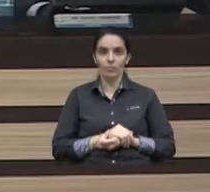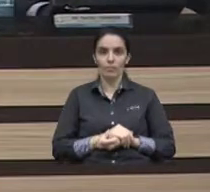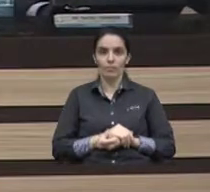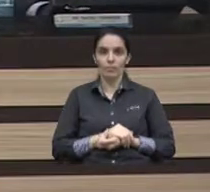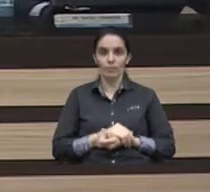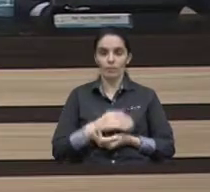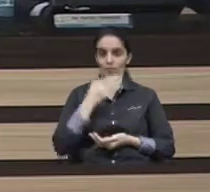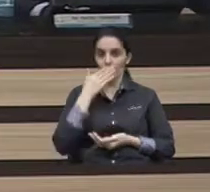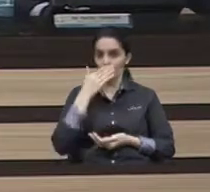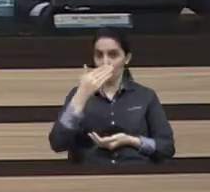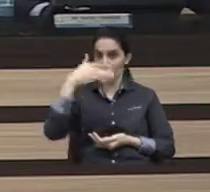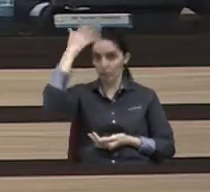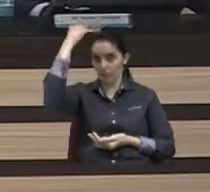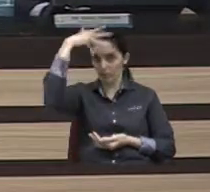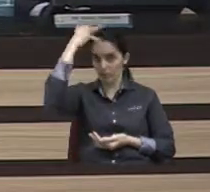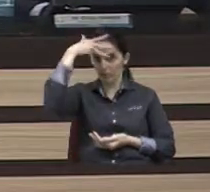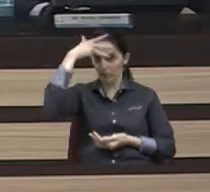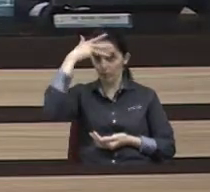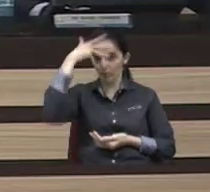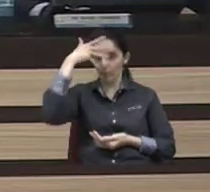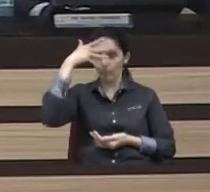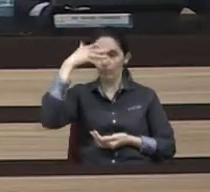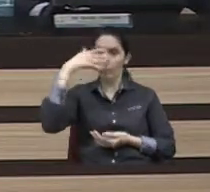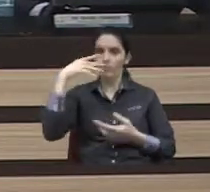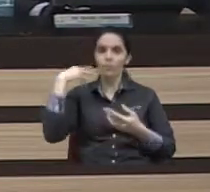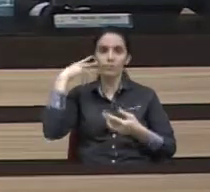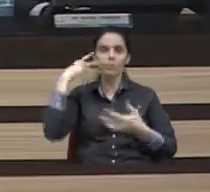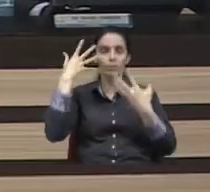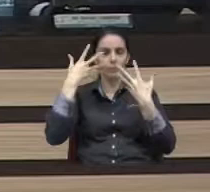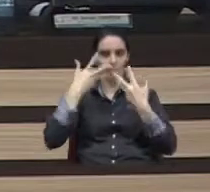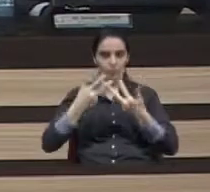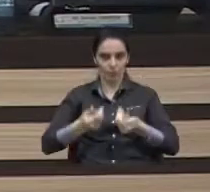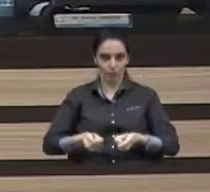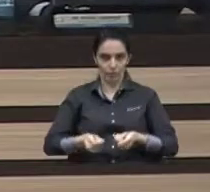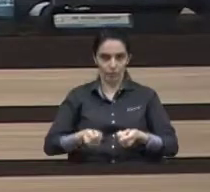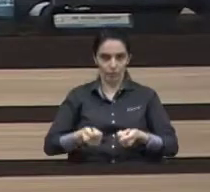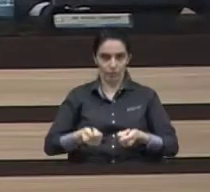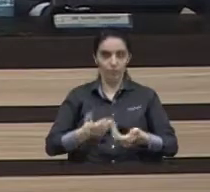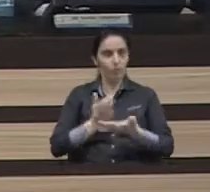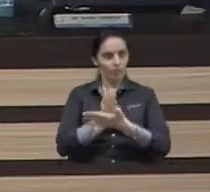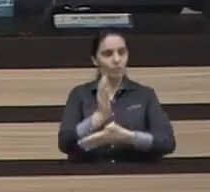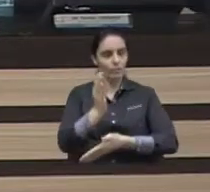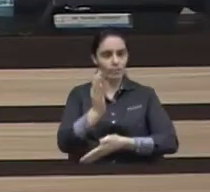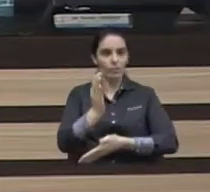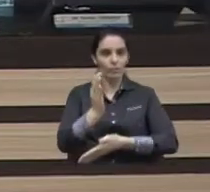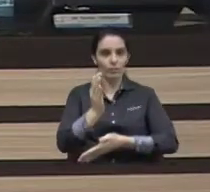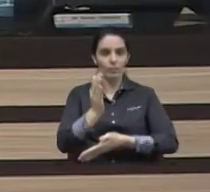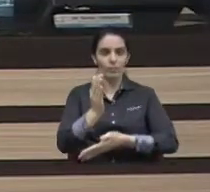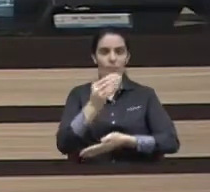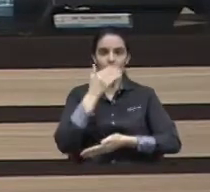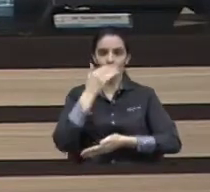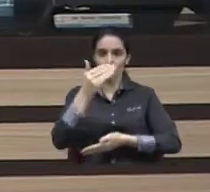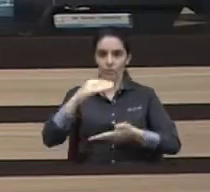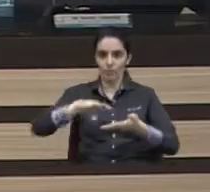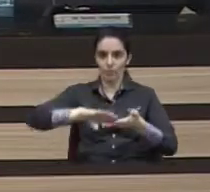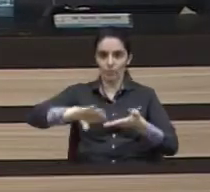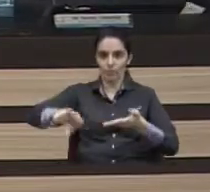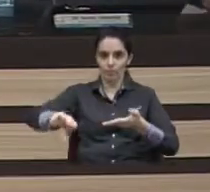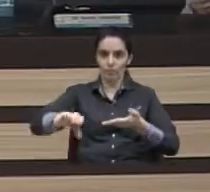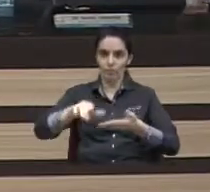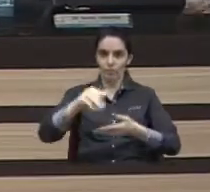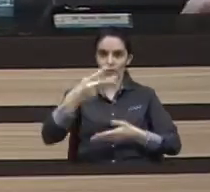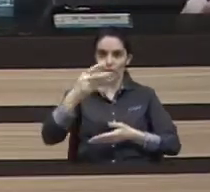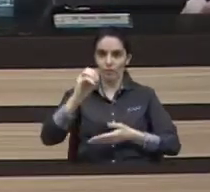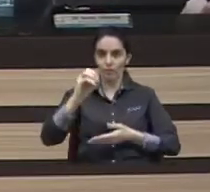Requerimento da vereadora Érica Tanque foi aceita por todos os vereadores. Estão aprovado o pedido de licença por 30 dias.